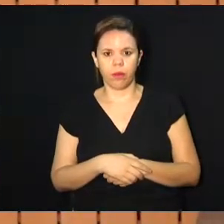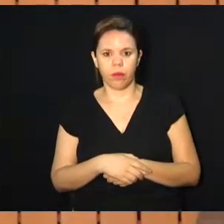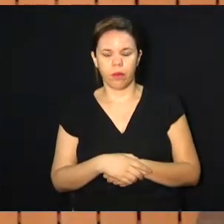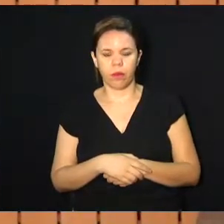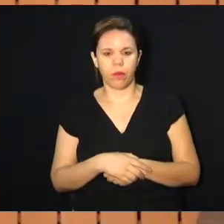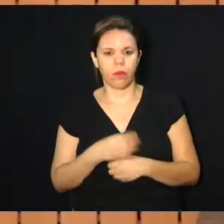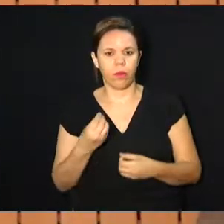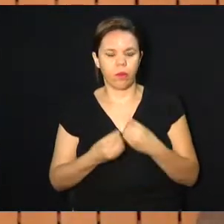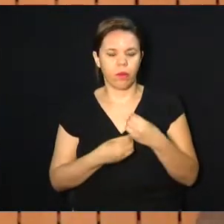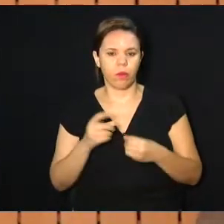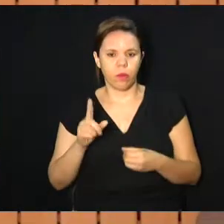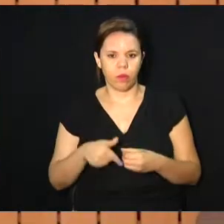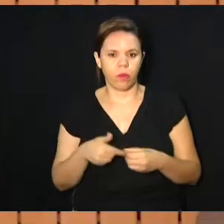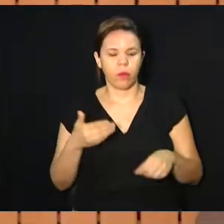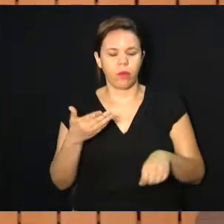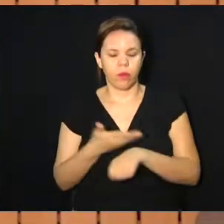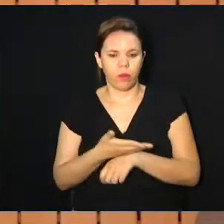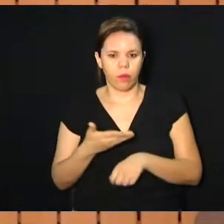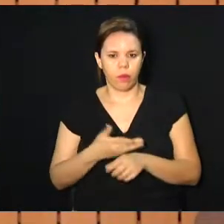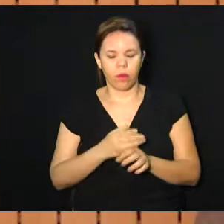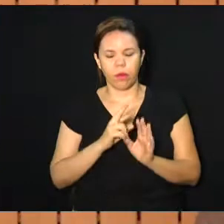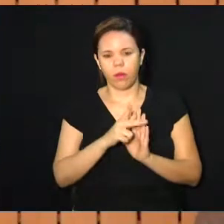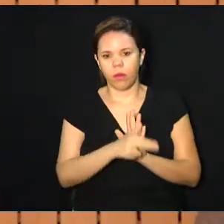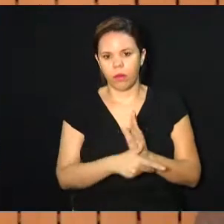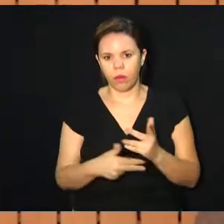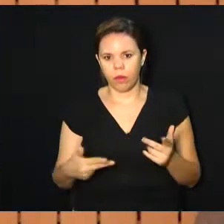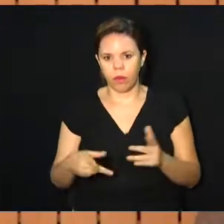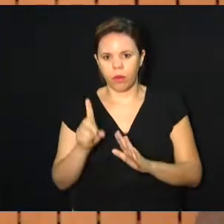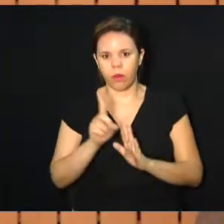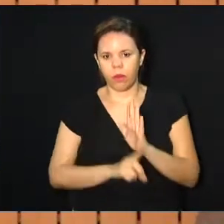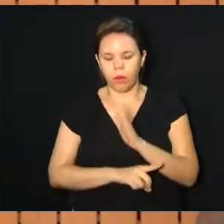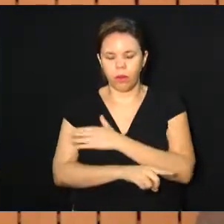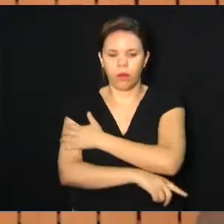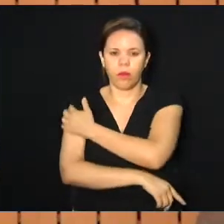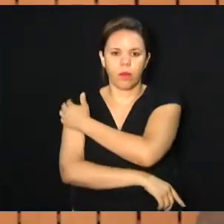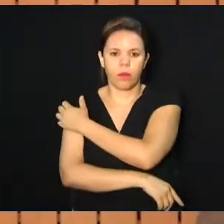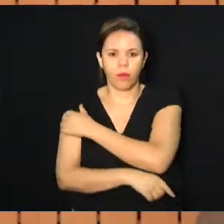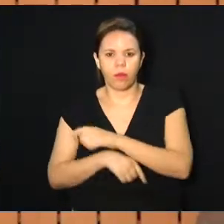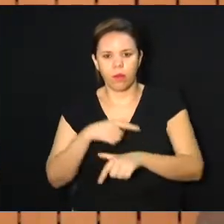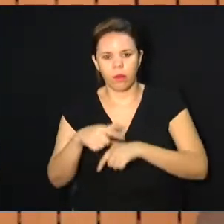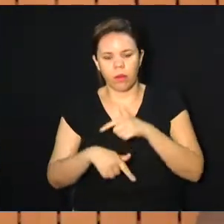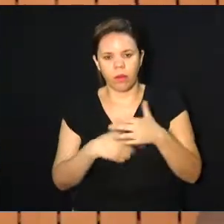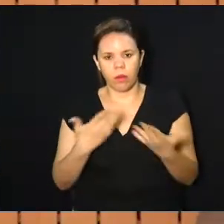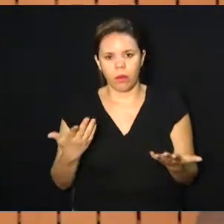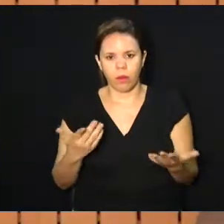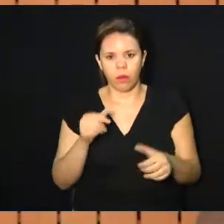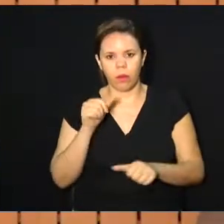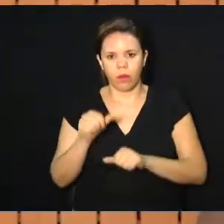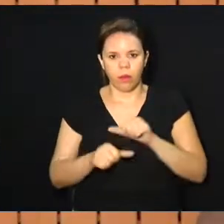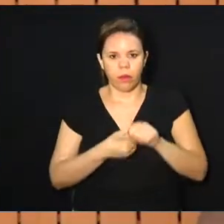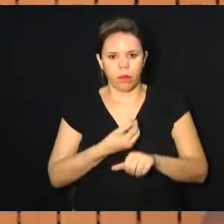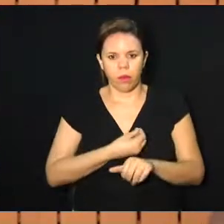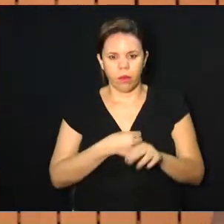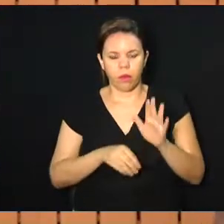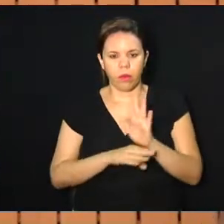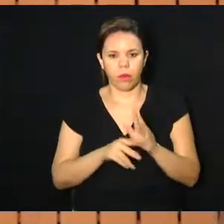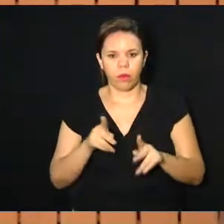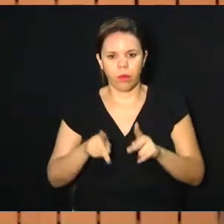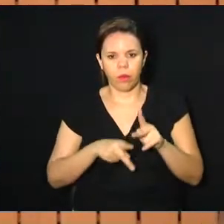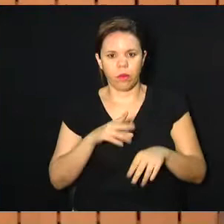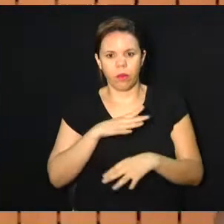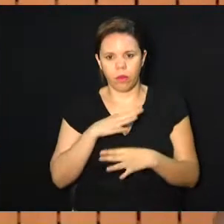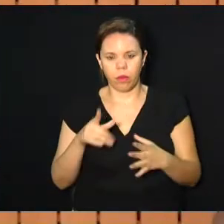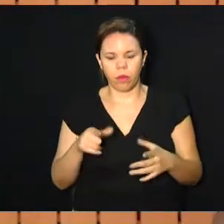como ele é um meio de acesso a uma série de outros direitos, é um meio de acesso ao trabalho e impacta a vida da cidade, ele tem